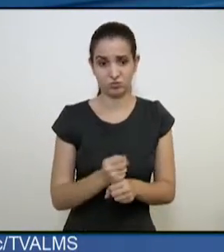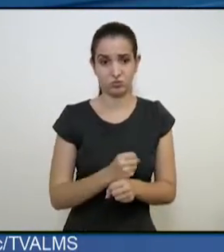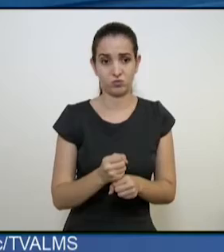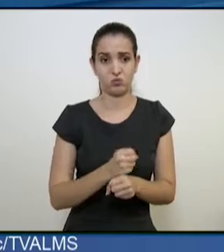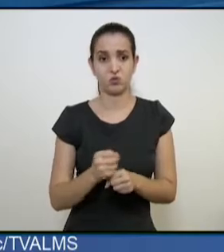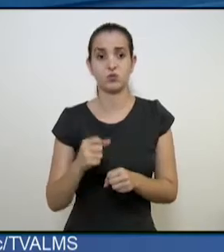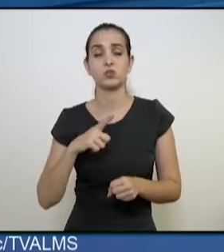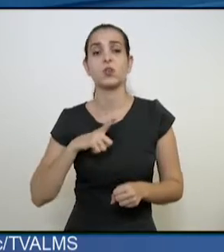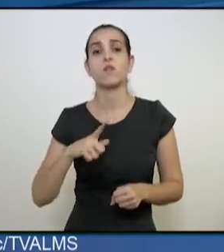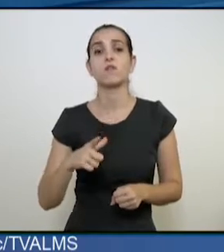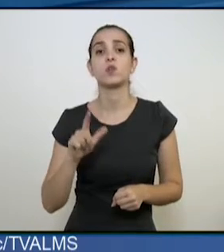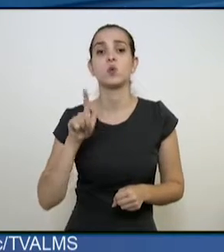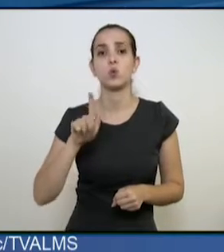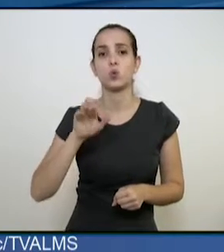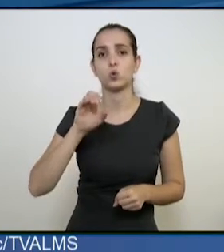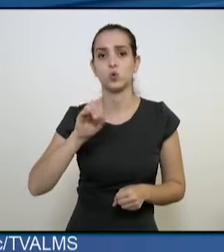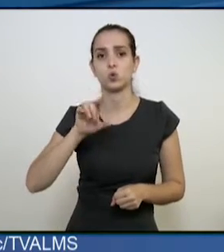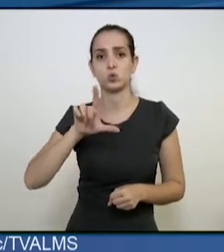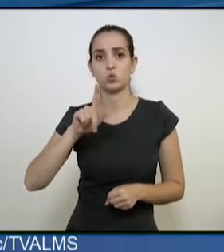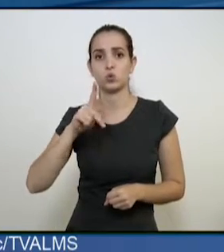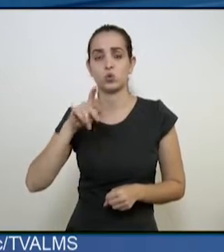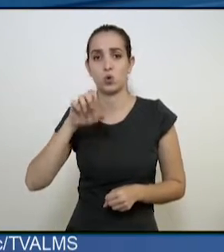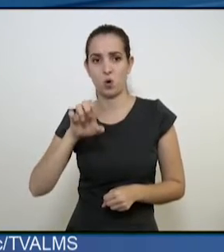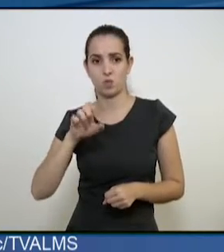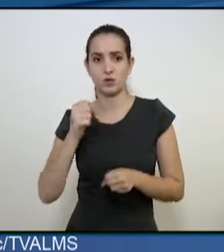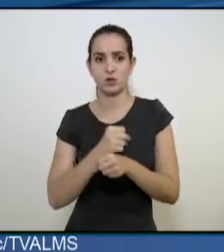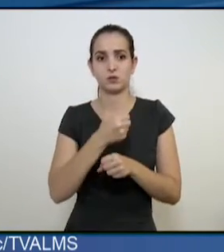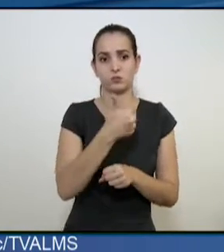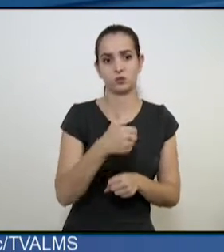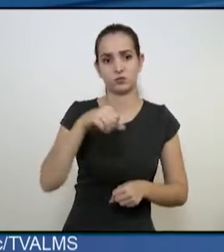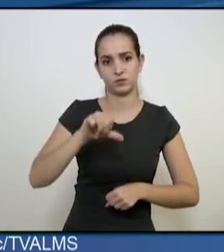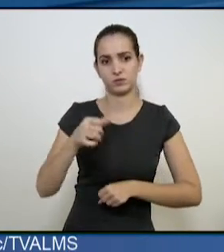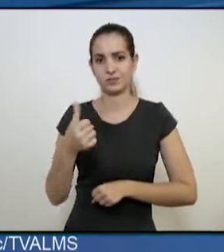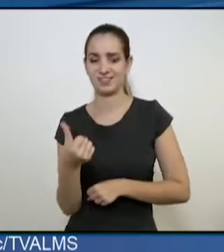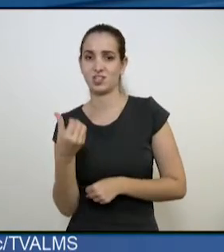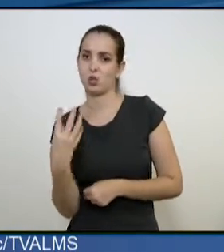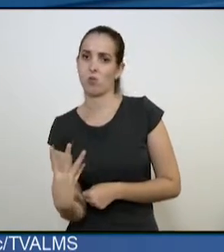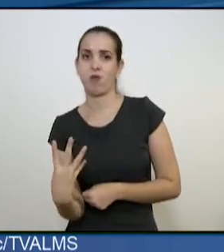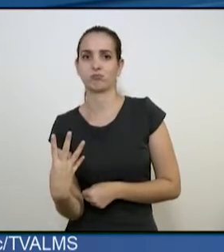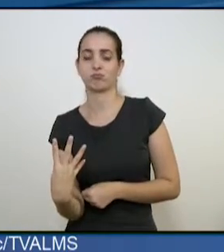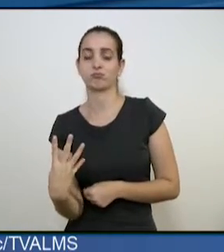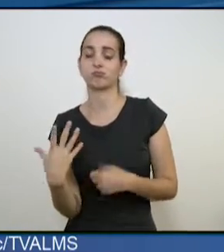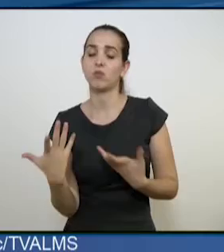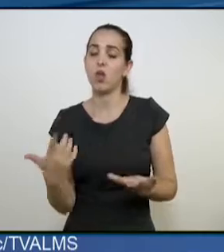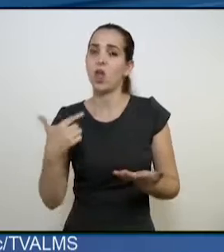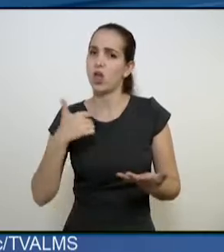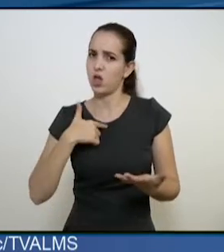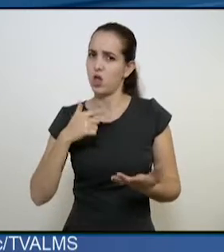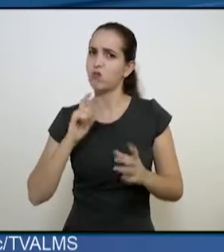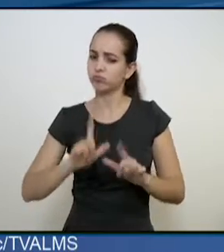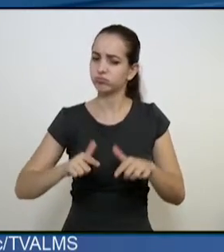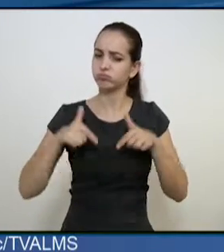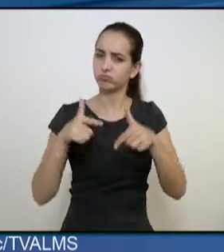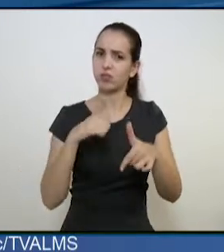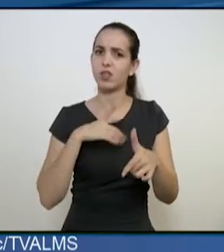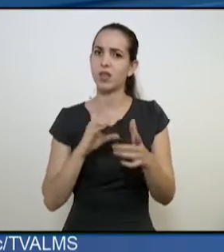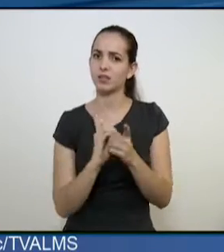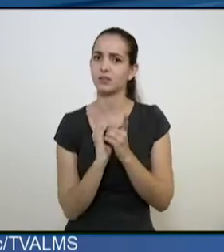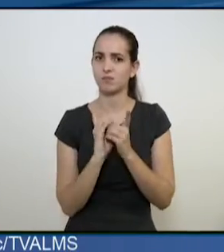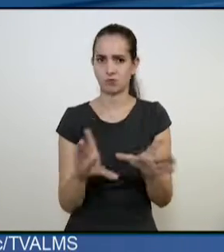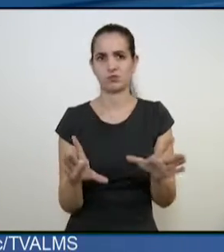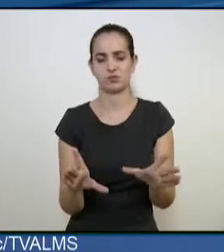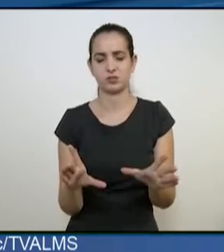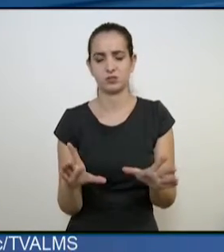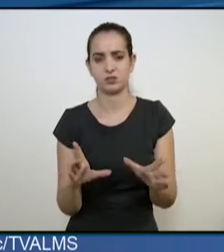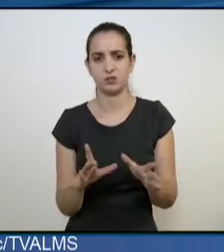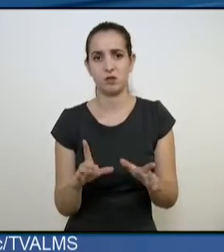golpe, em 1964, eu sou a favor da democracia, do direito de ir e vir, mas o Rio de Janeiro não tinha